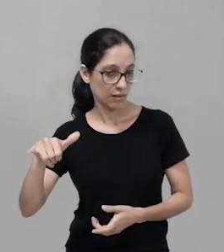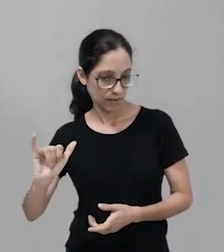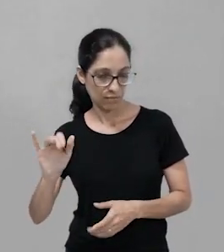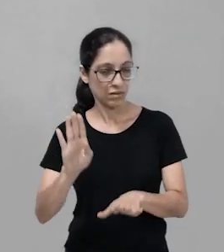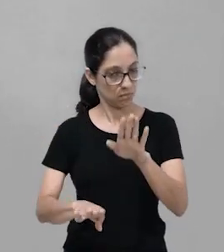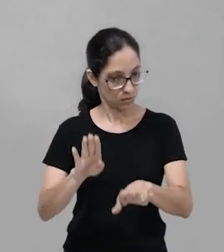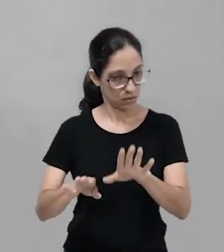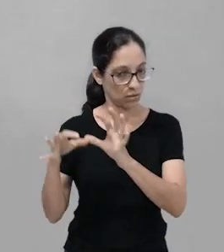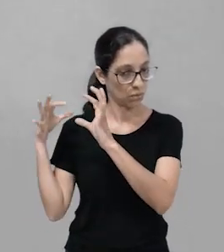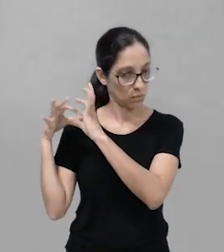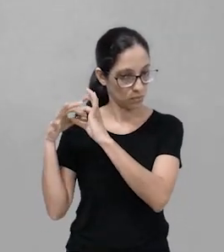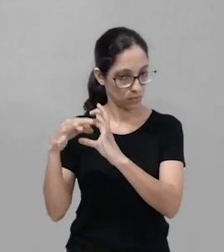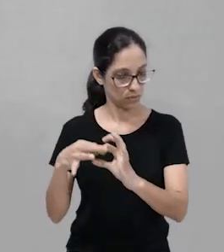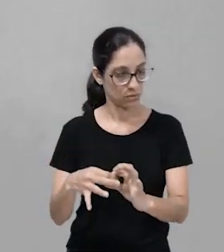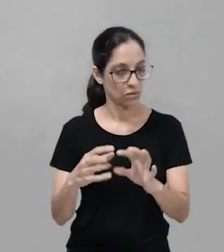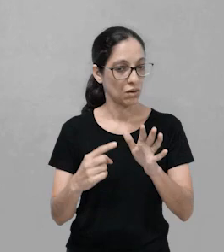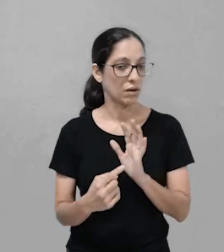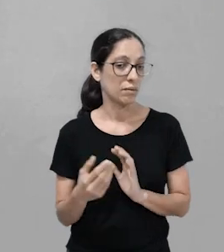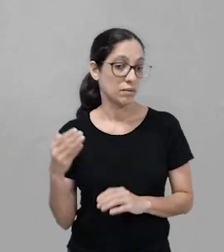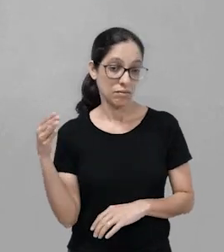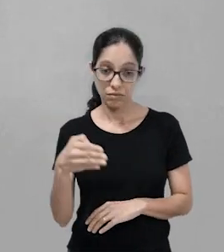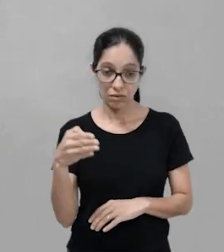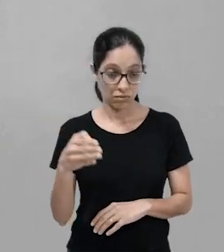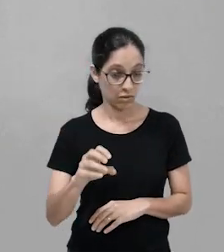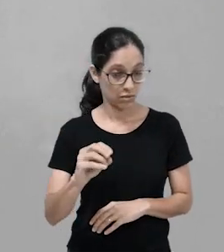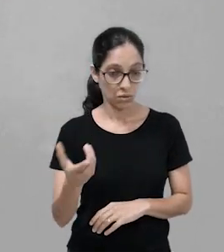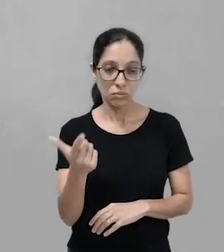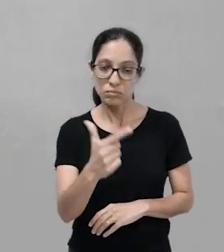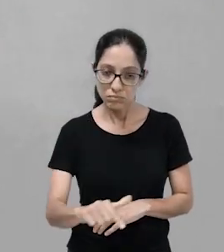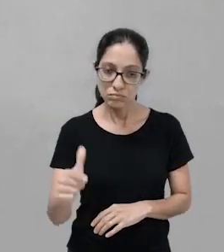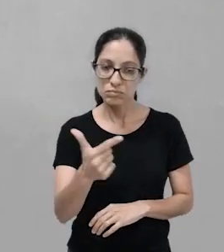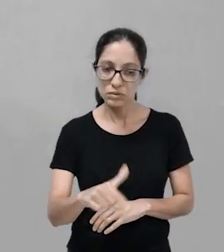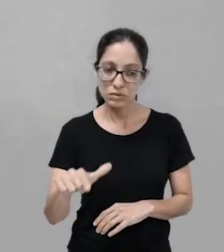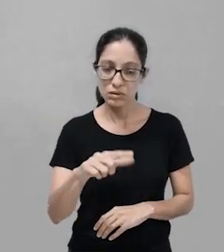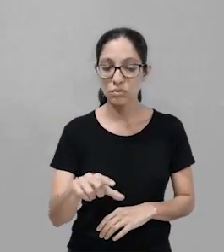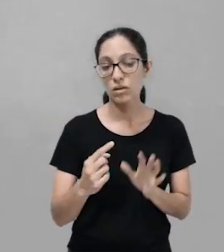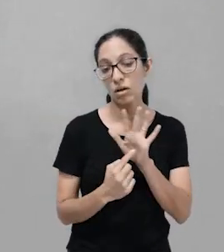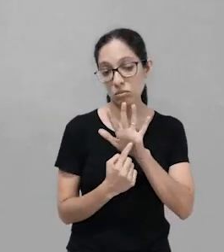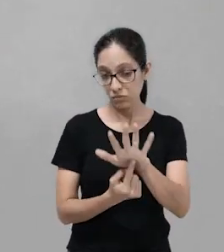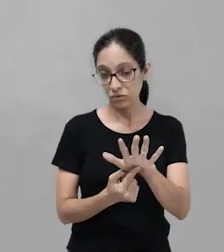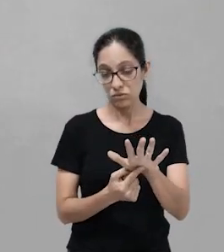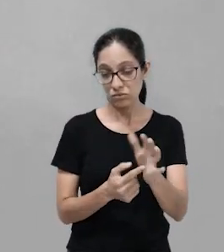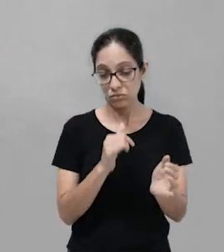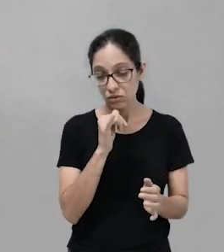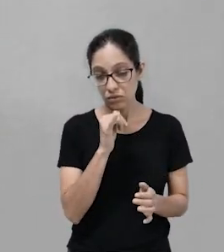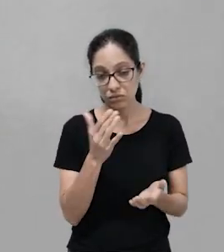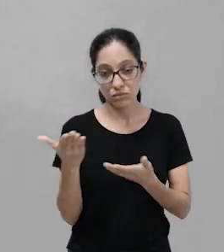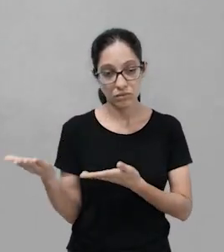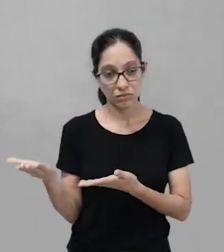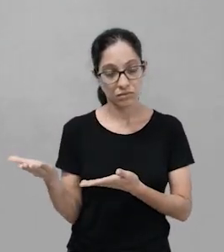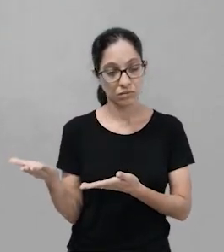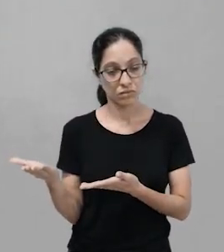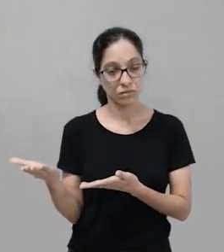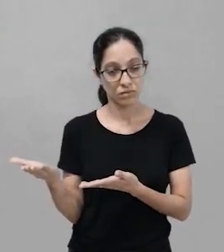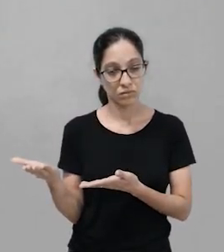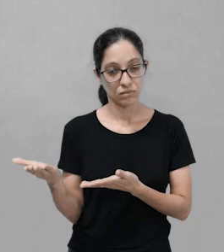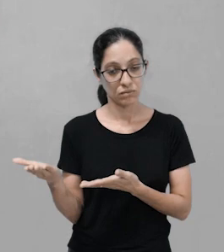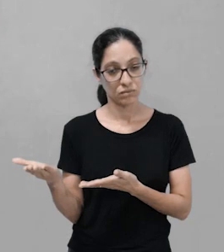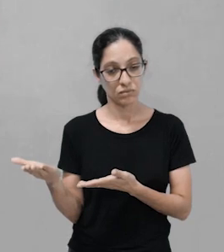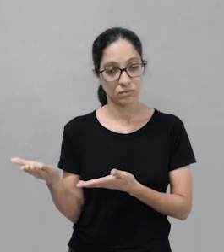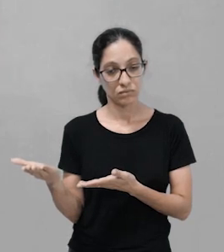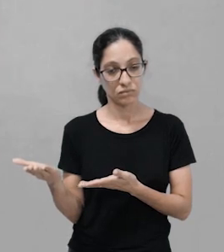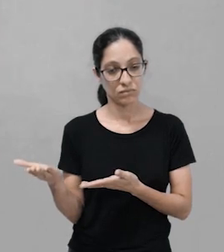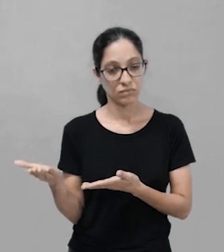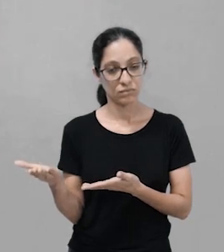uma vez. É usado para indicar frequência ou repetição. E aqui eu mostro um exemplo para vocês. Every person has the right